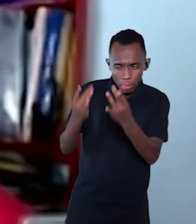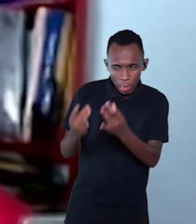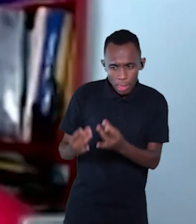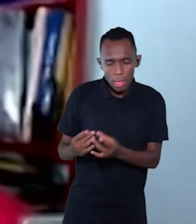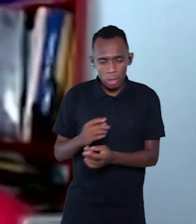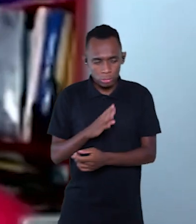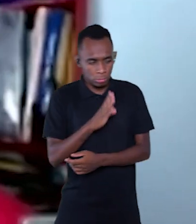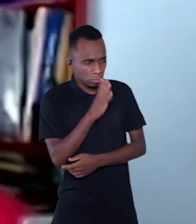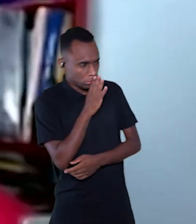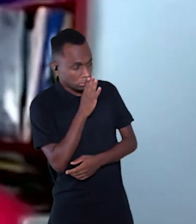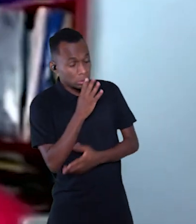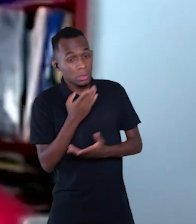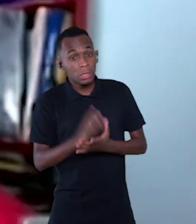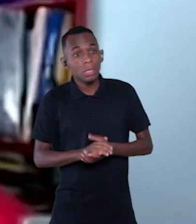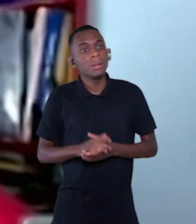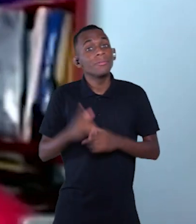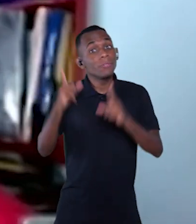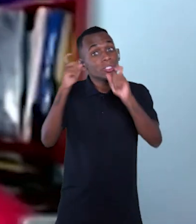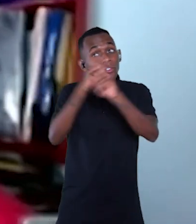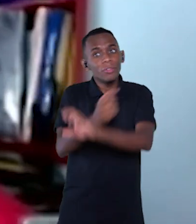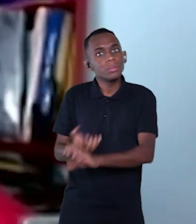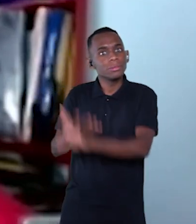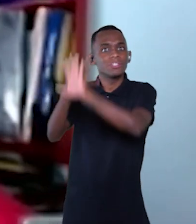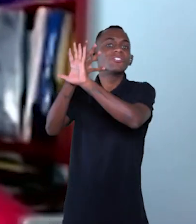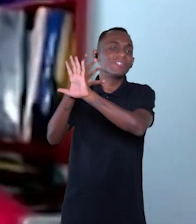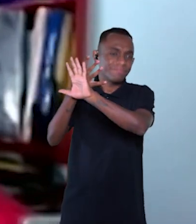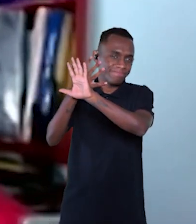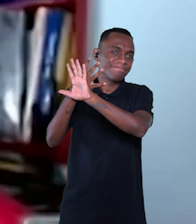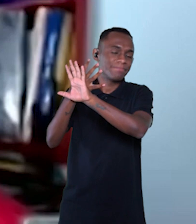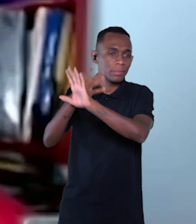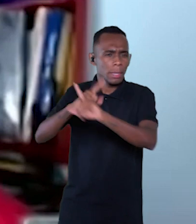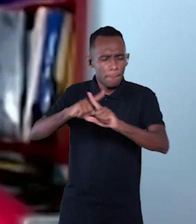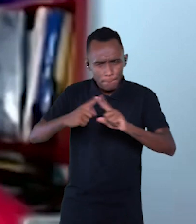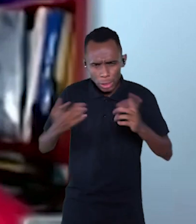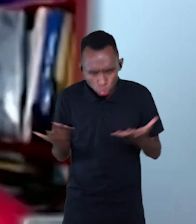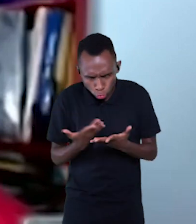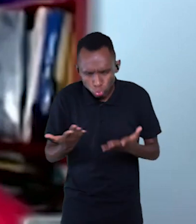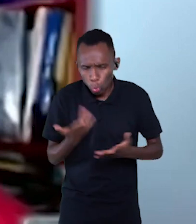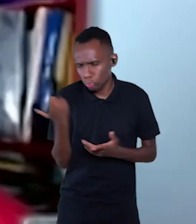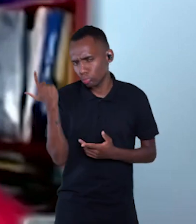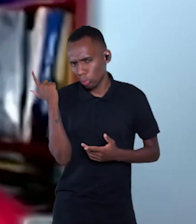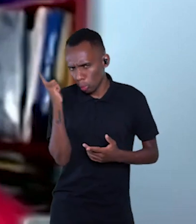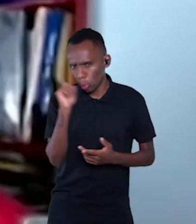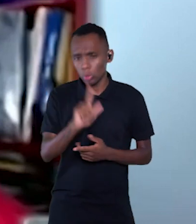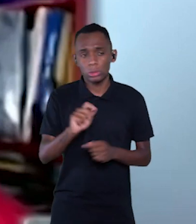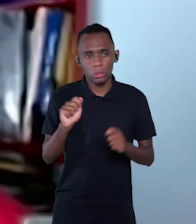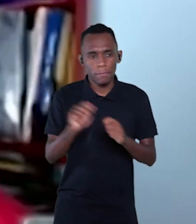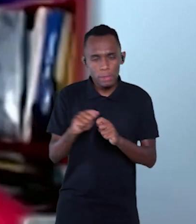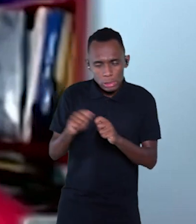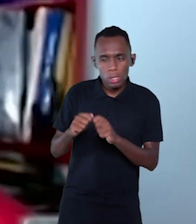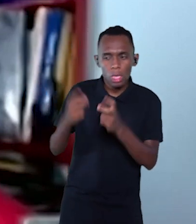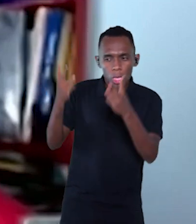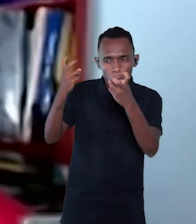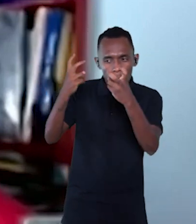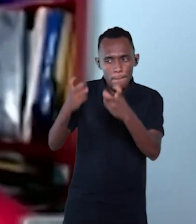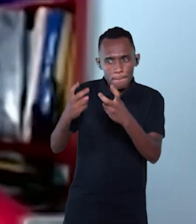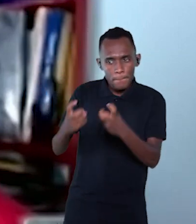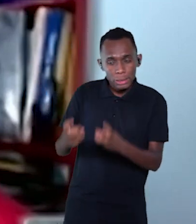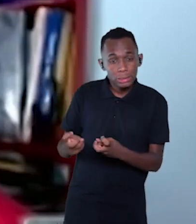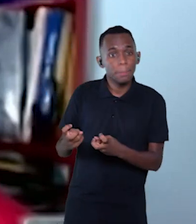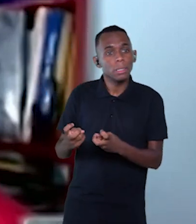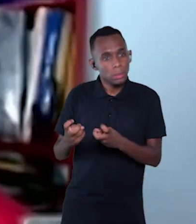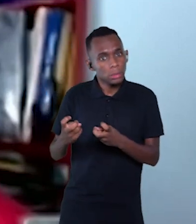silêncios daquela pessoa, isso foi muito difícil de me acostumar. Mas hoje eu consigo fazer